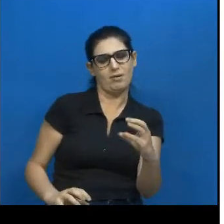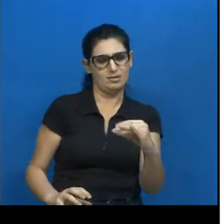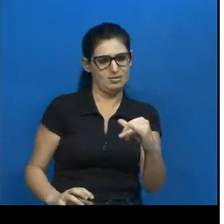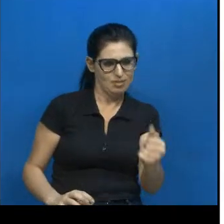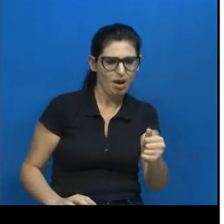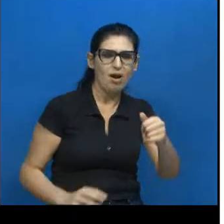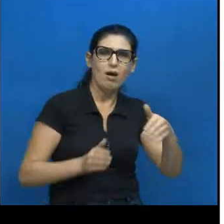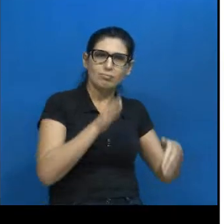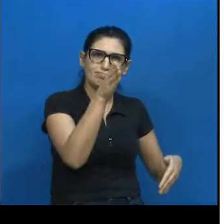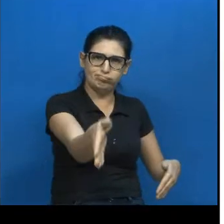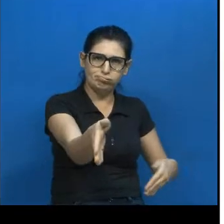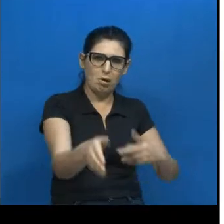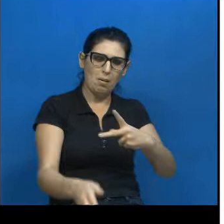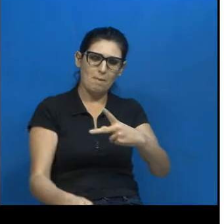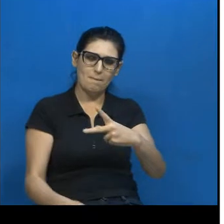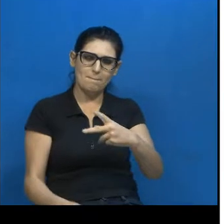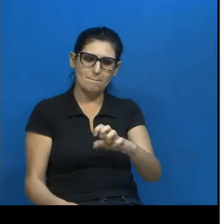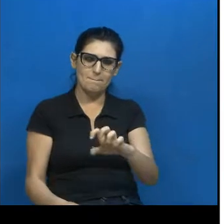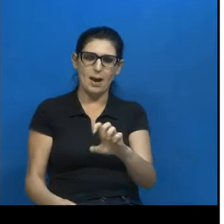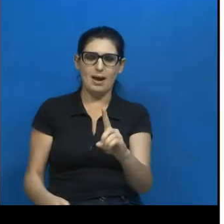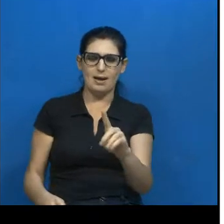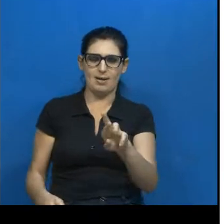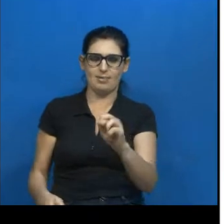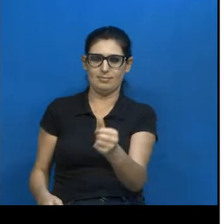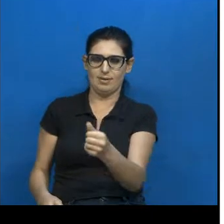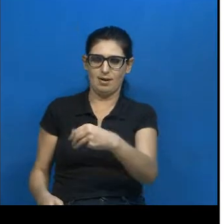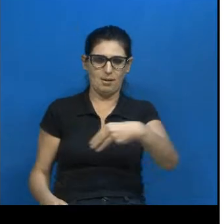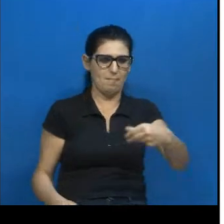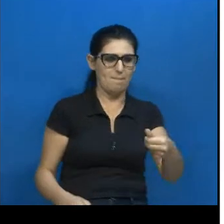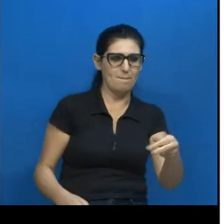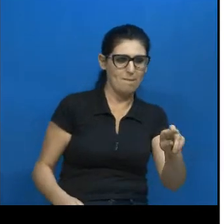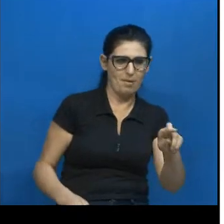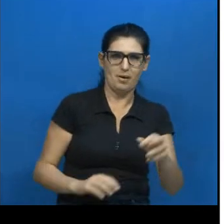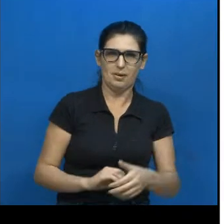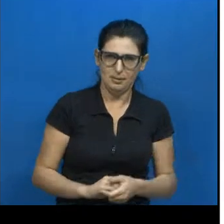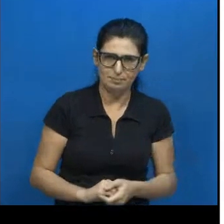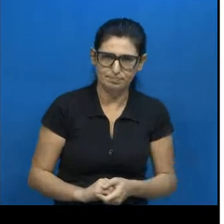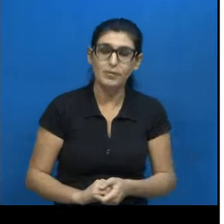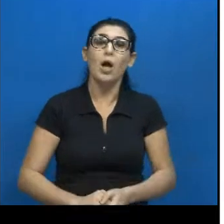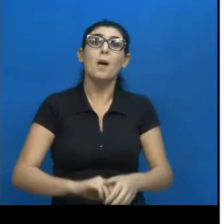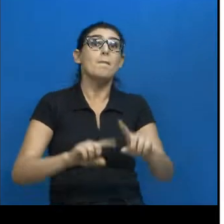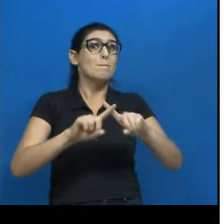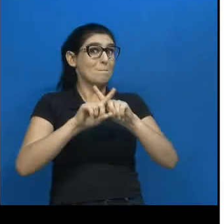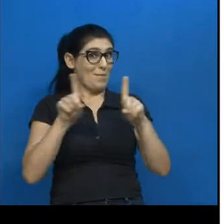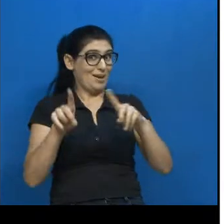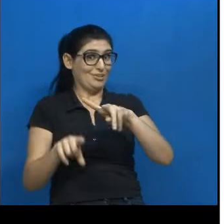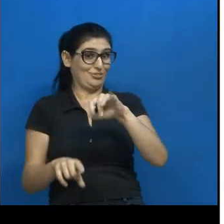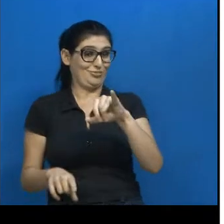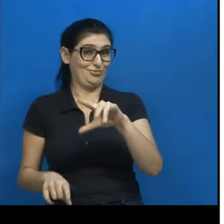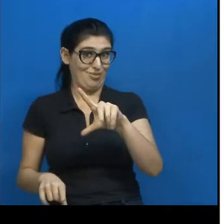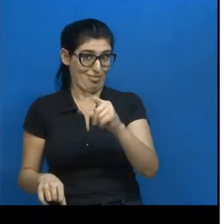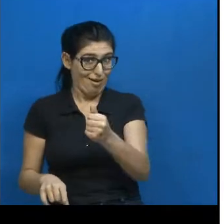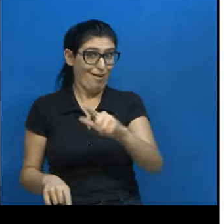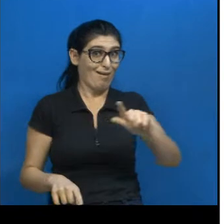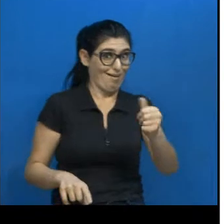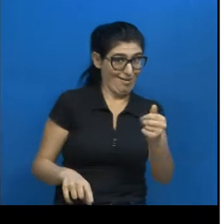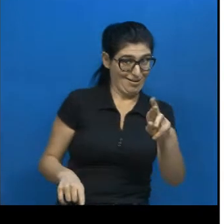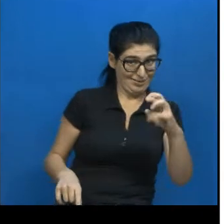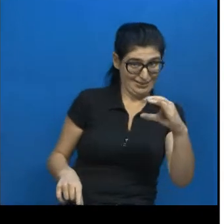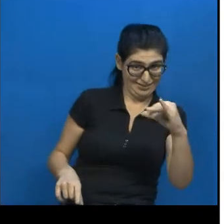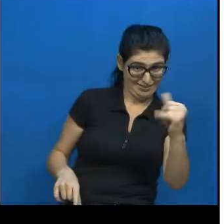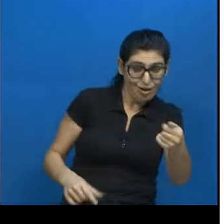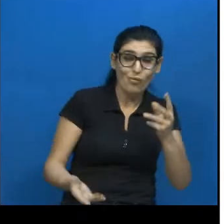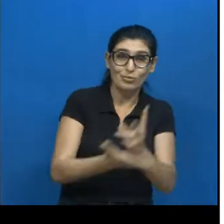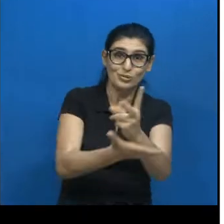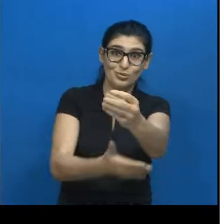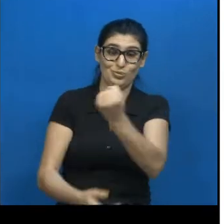que não dá. Tem uma laçada, esse ônibus da Vila Garcia, ele também, olha, nós vamos manter a linha 19, e nós vamos